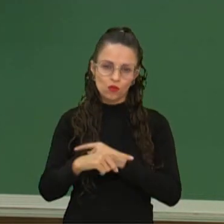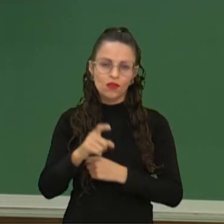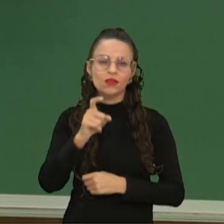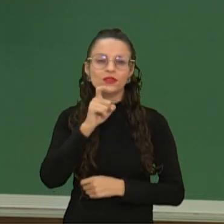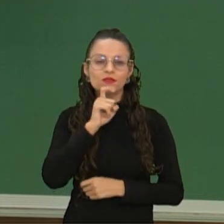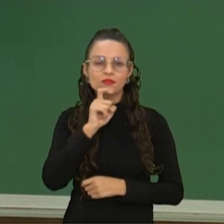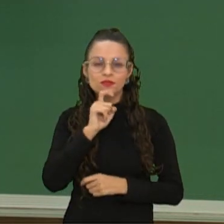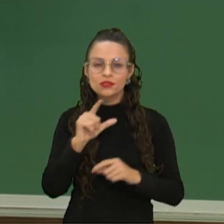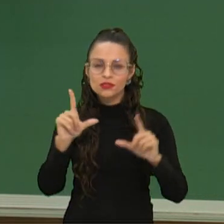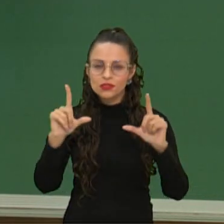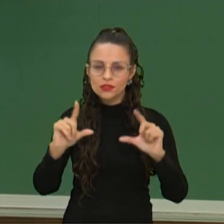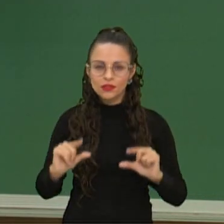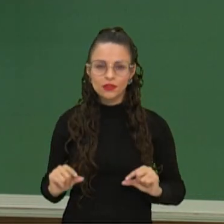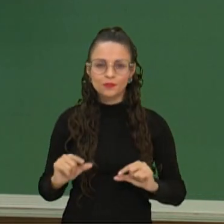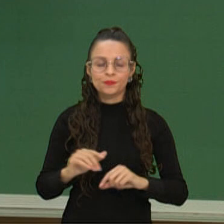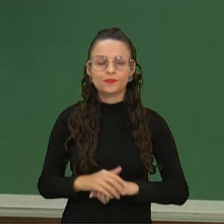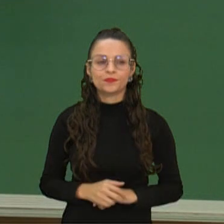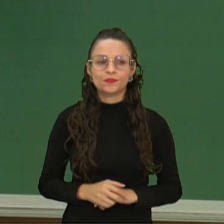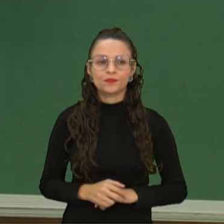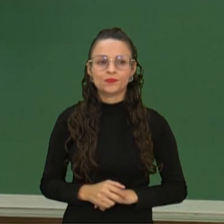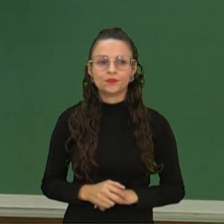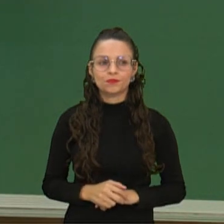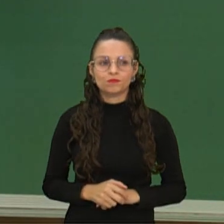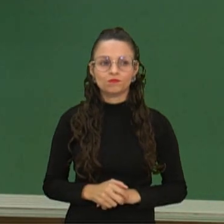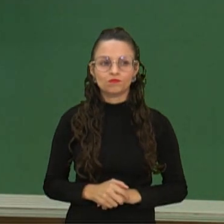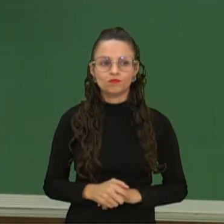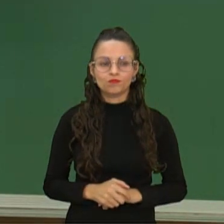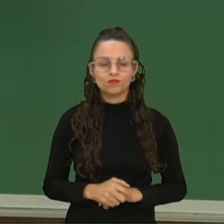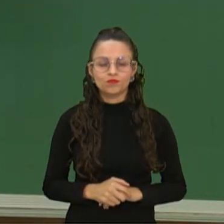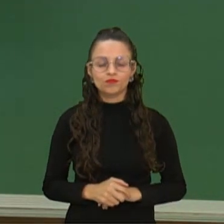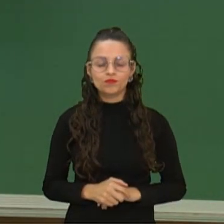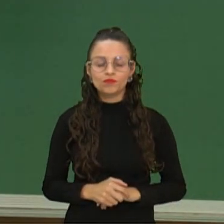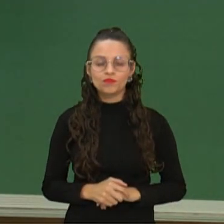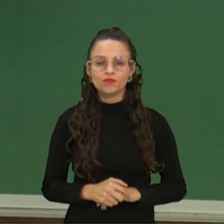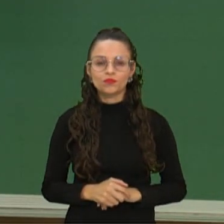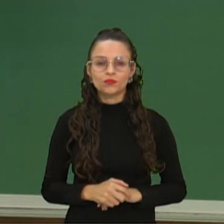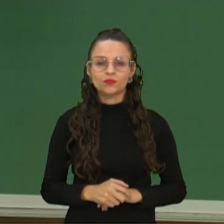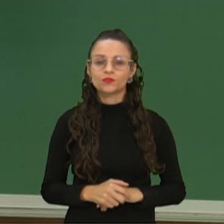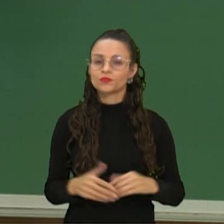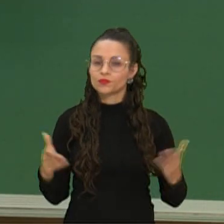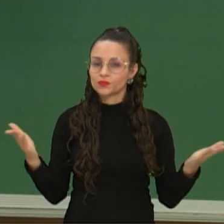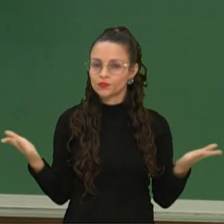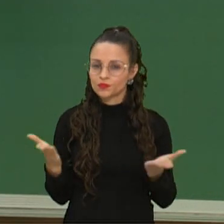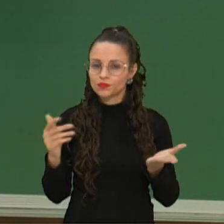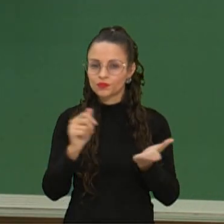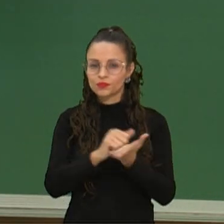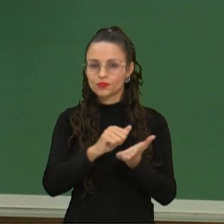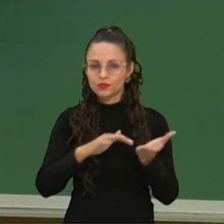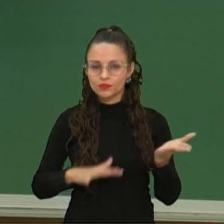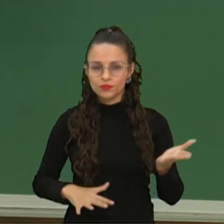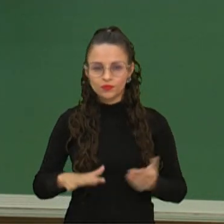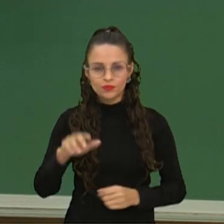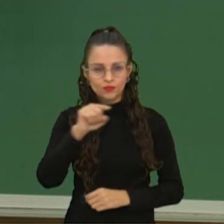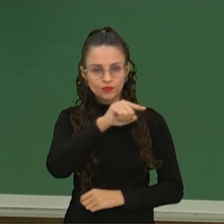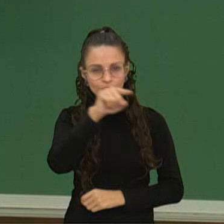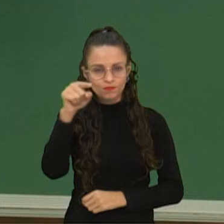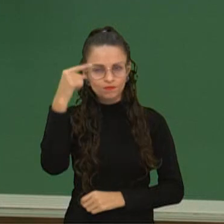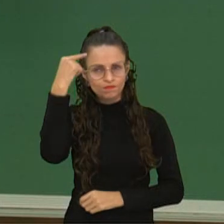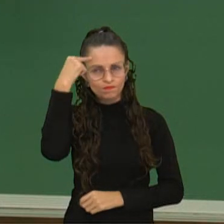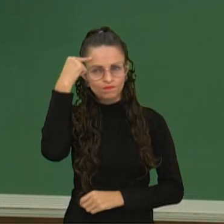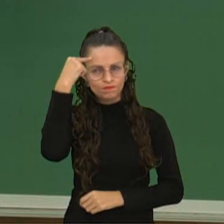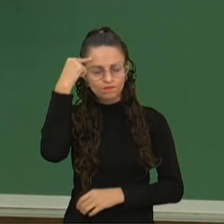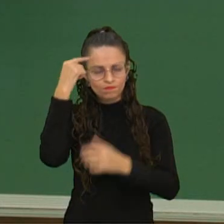Esfriar. Alright. Reading for critical thinking. Então agora é uma atividade para que vocês possam pensar